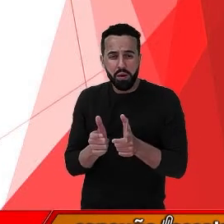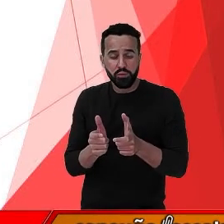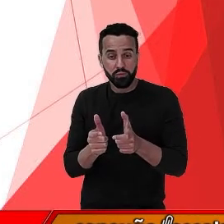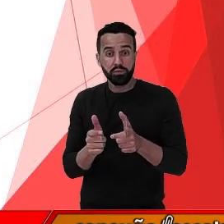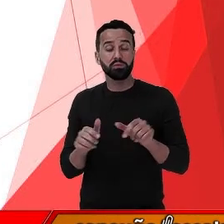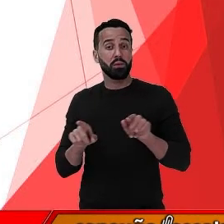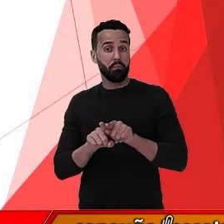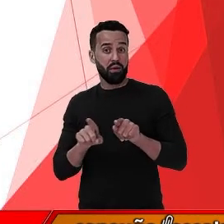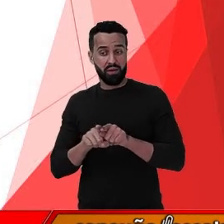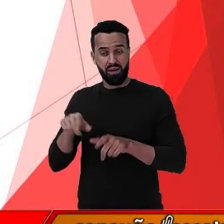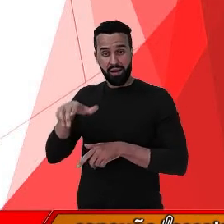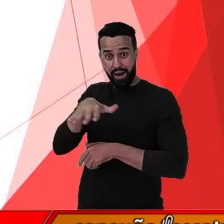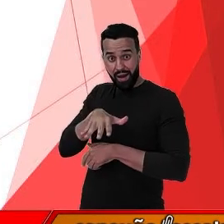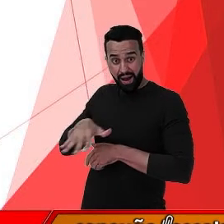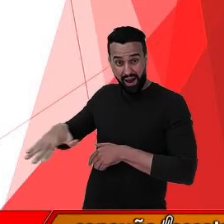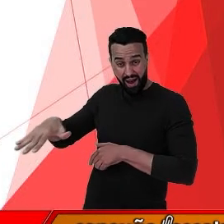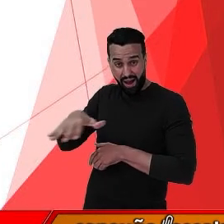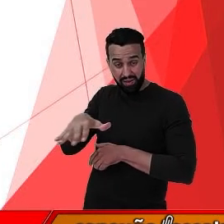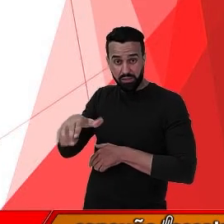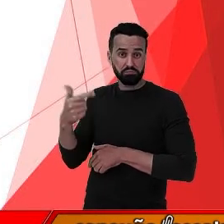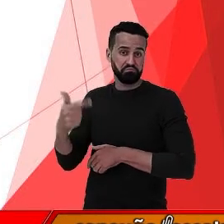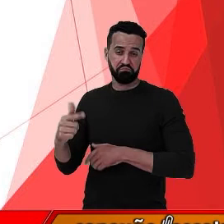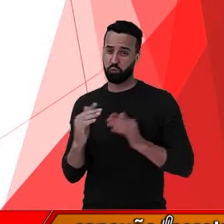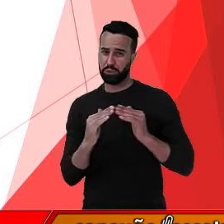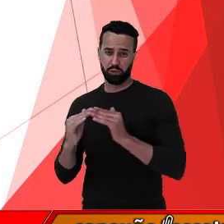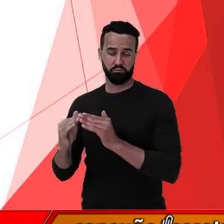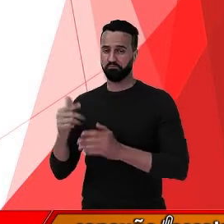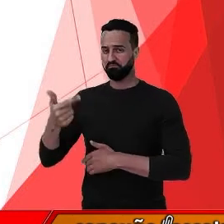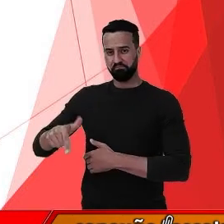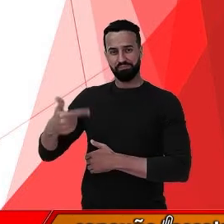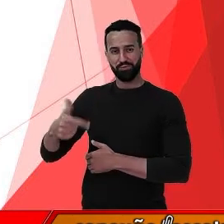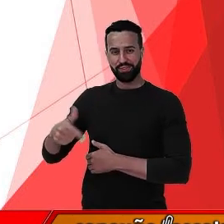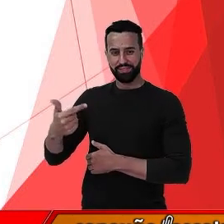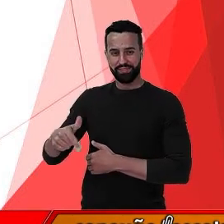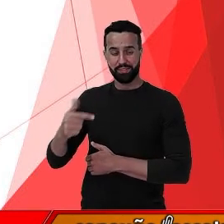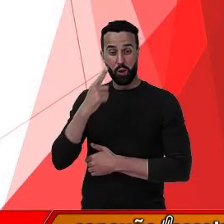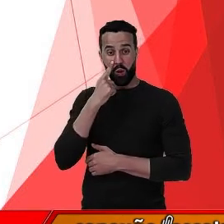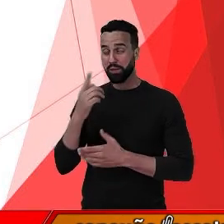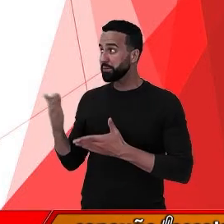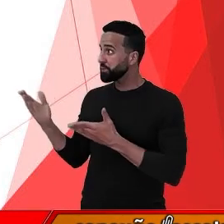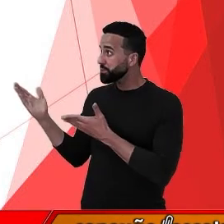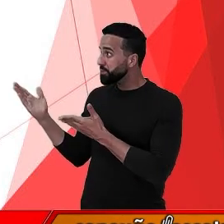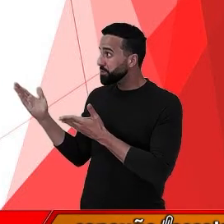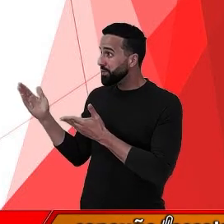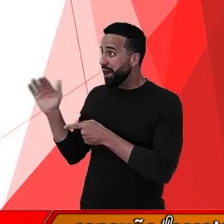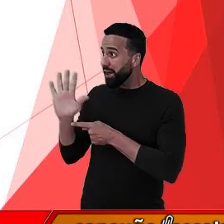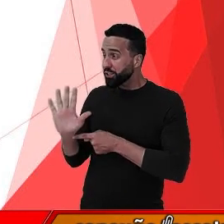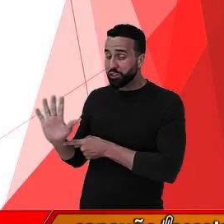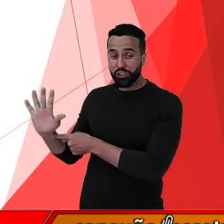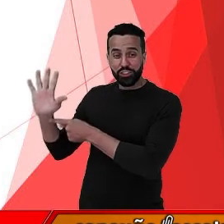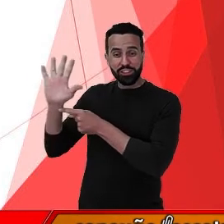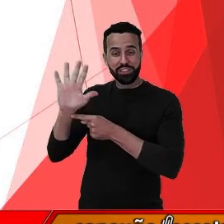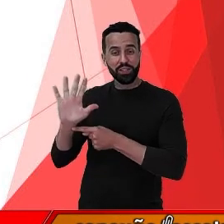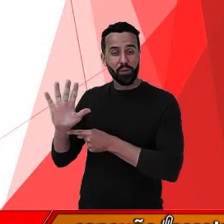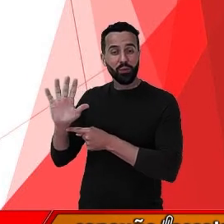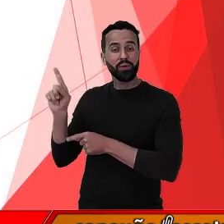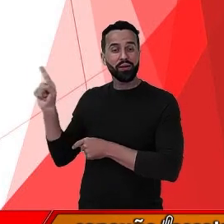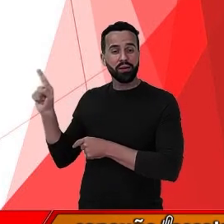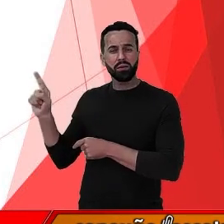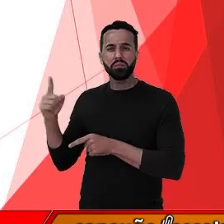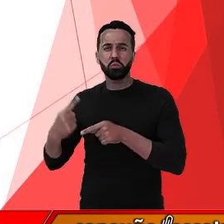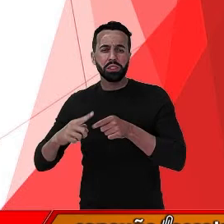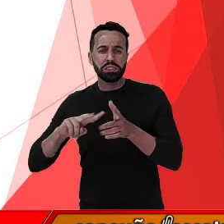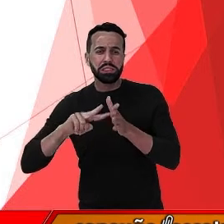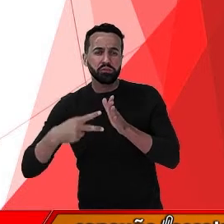que não são habitadas. Professor, e essa região aqui, ó, o que significa? Por que eu